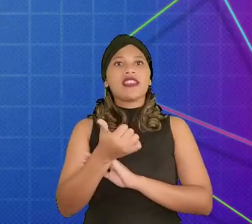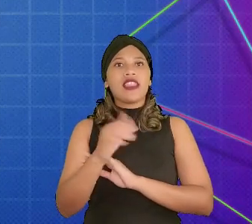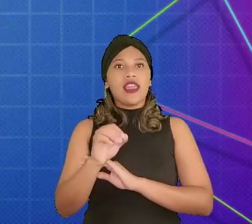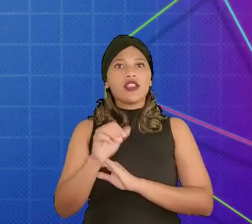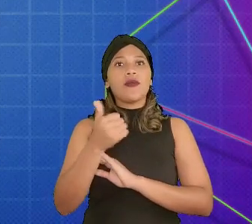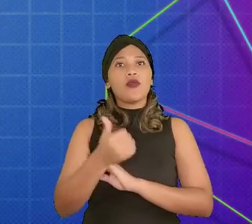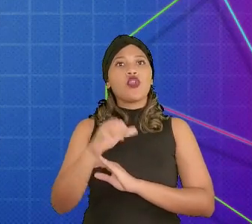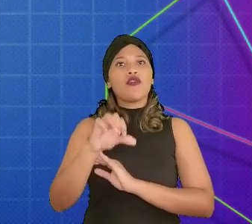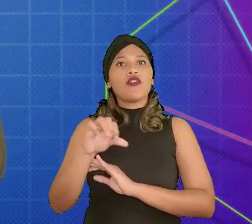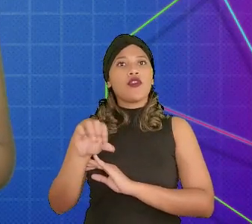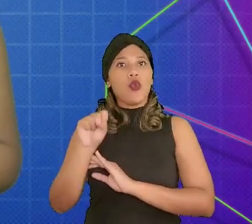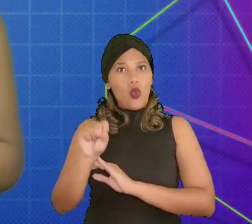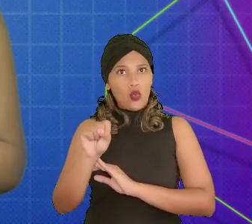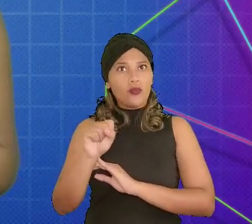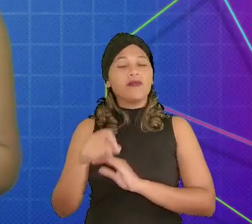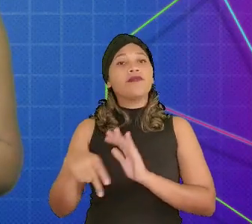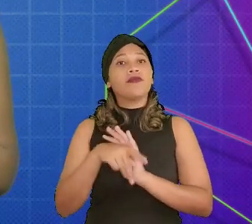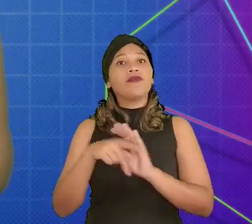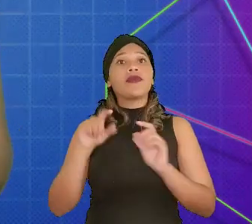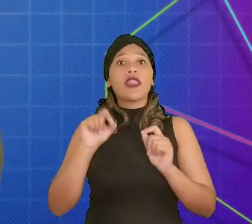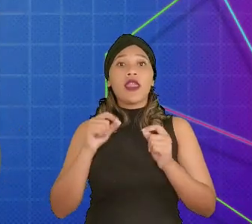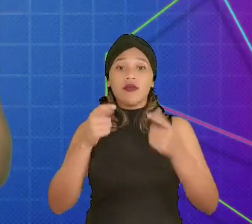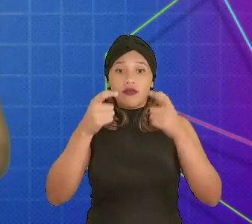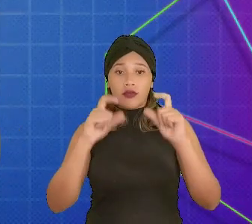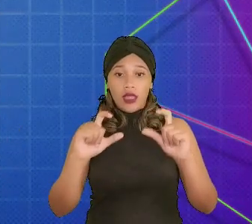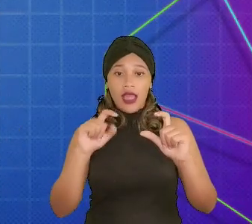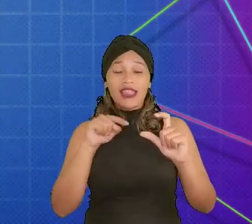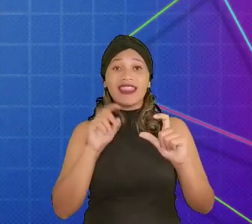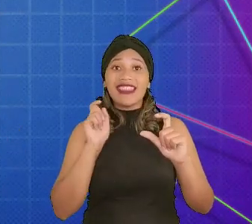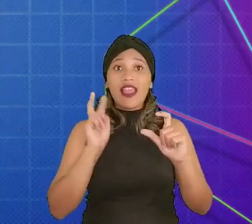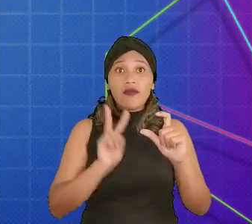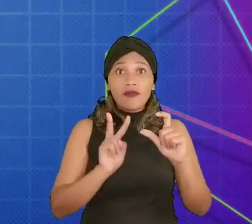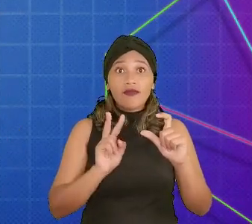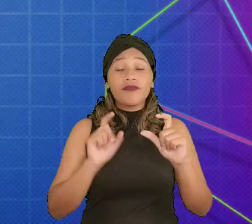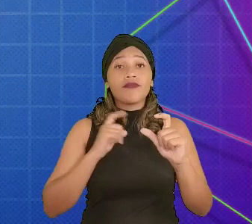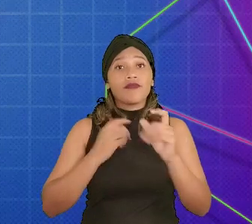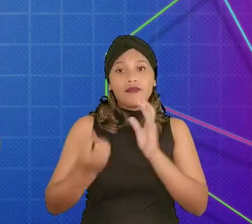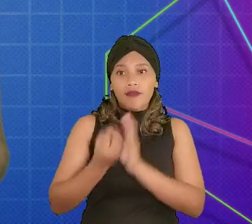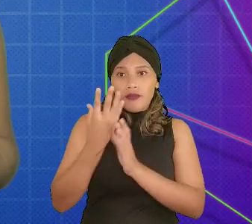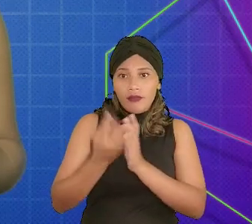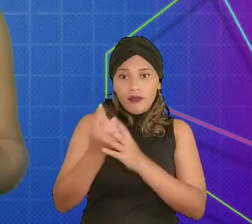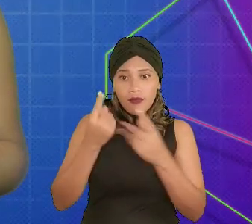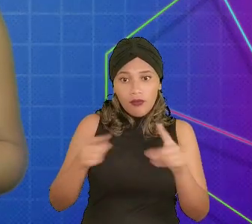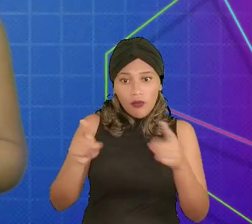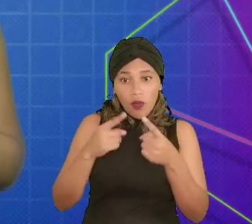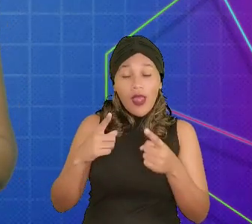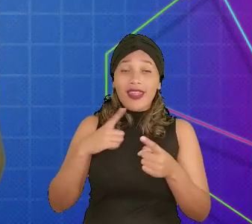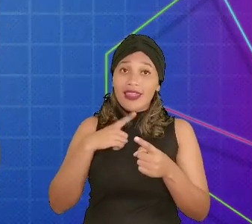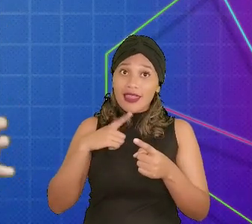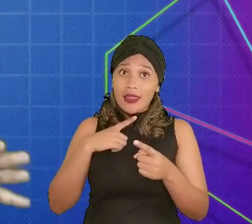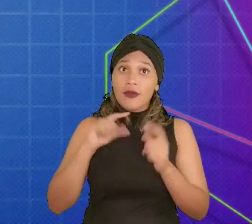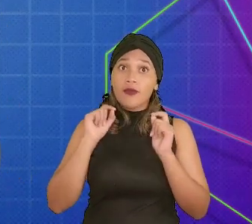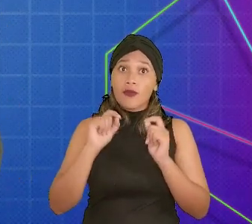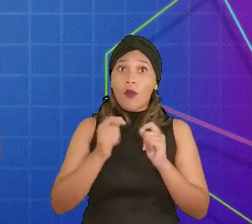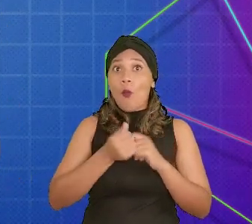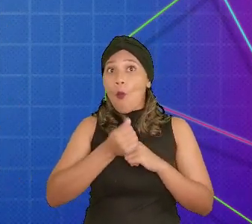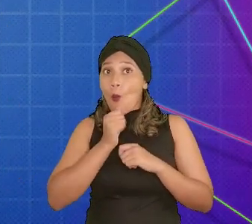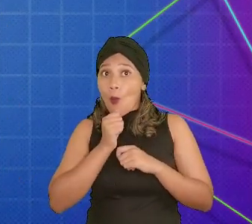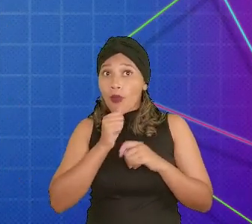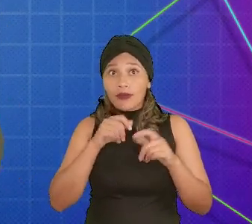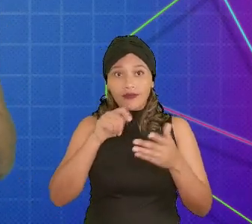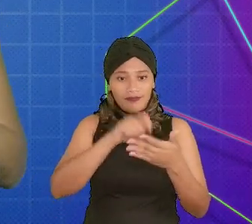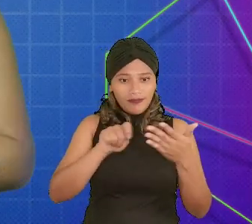de 1998, onde no inciso 5 podemos ler: as composições musicais tenham ou não